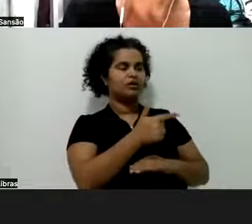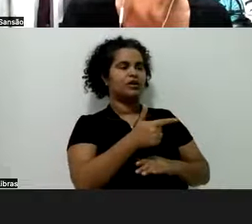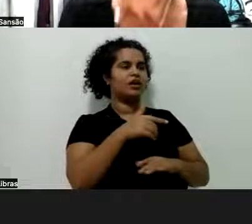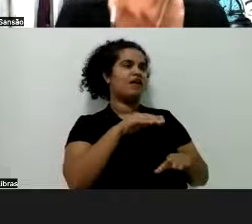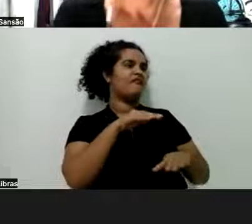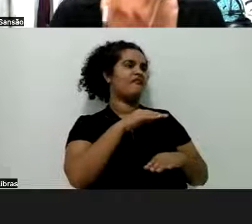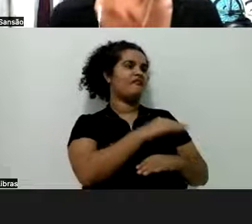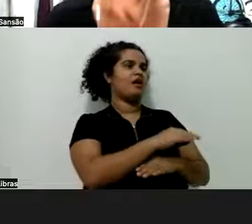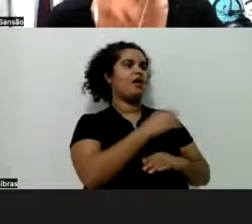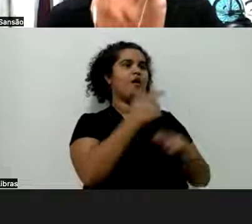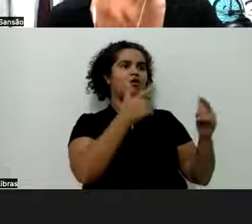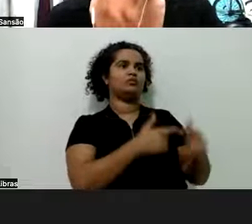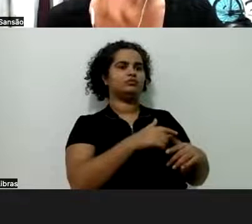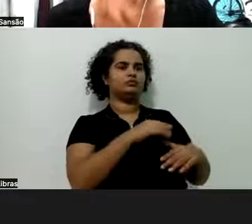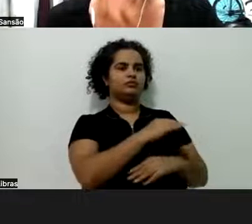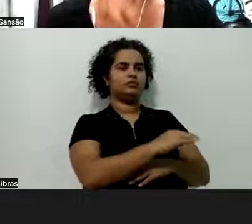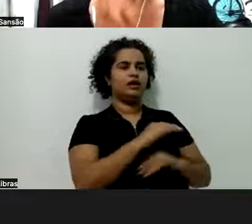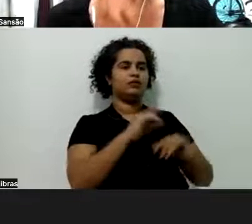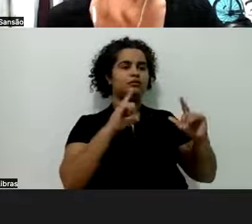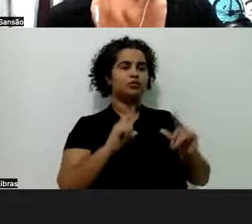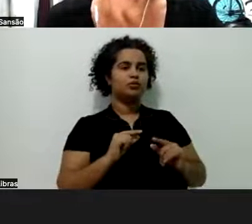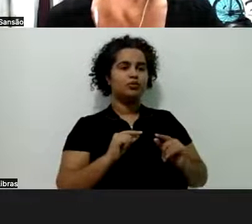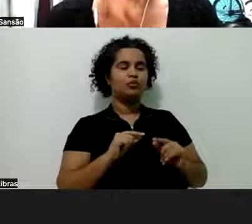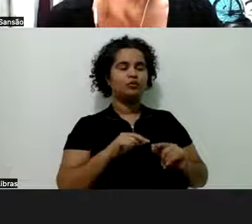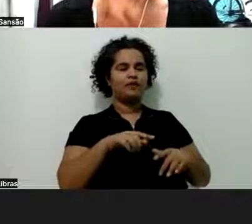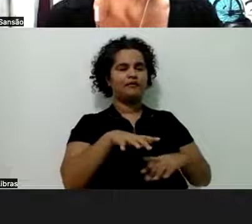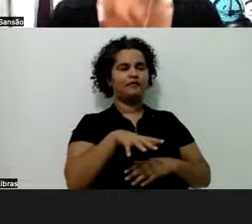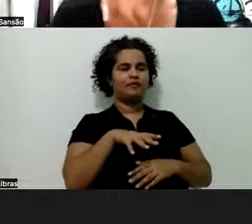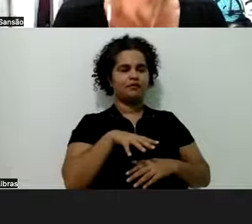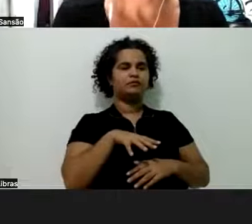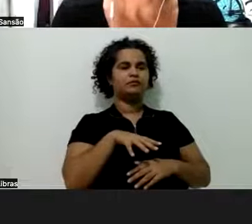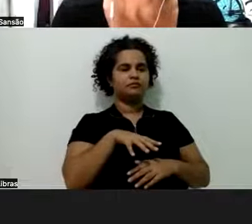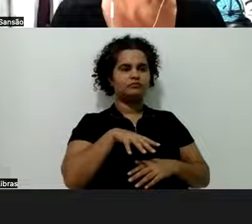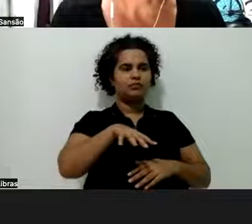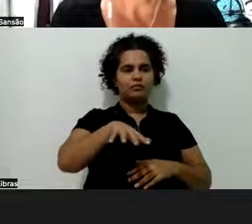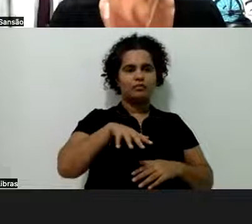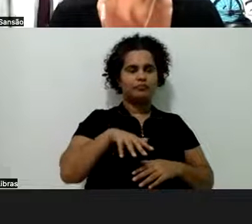carro. Você reduz a faixa, você cria mais faixas, você reduz a